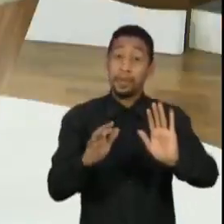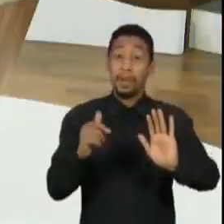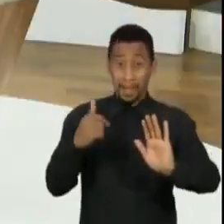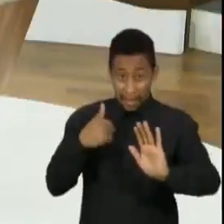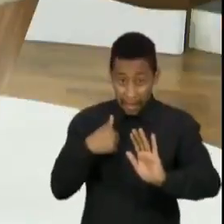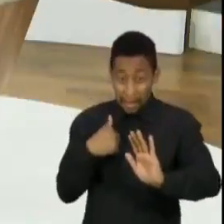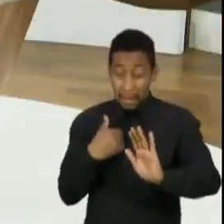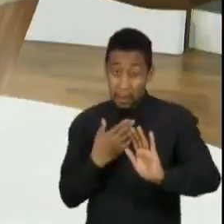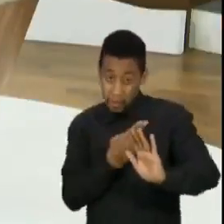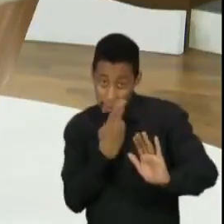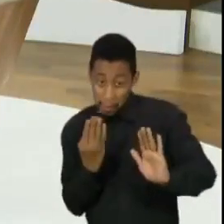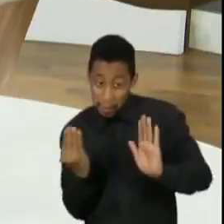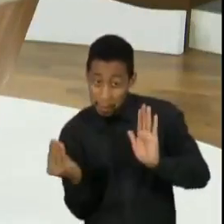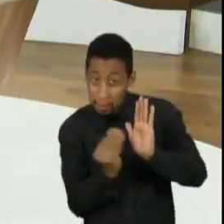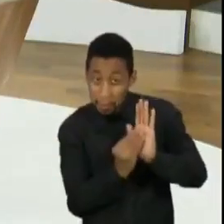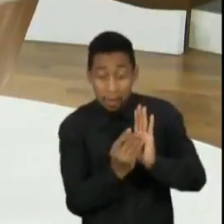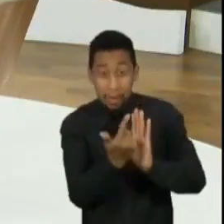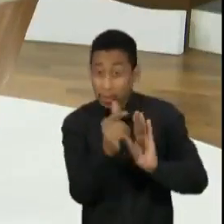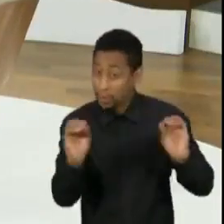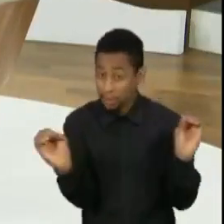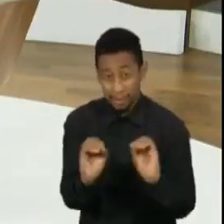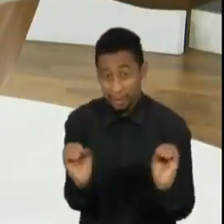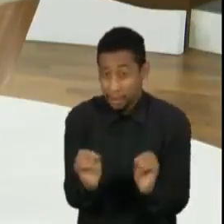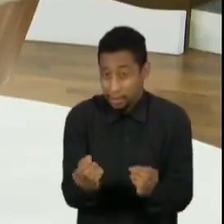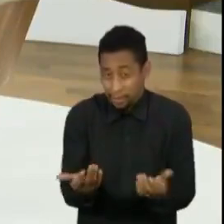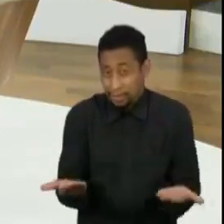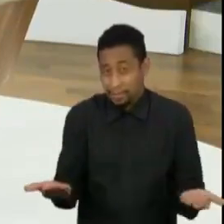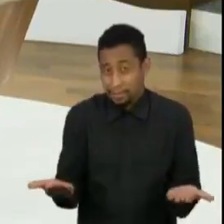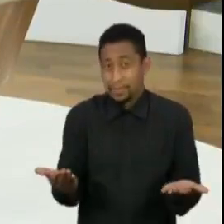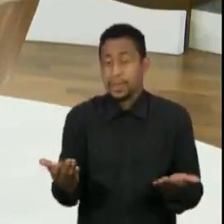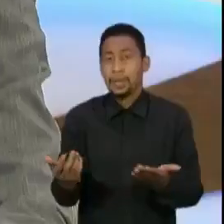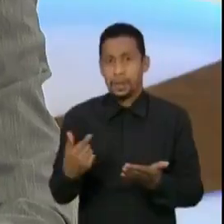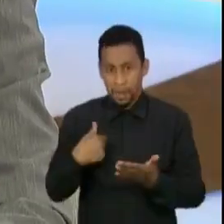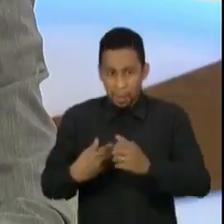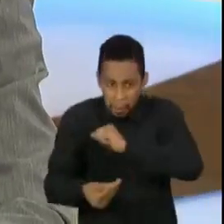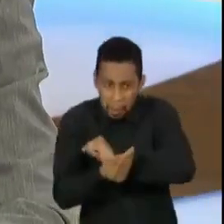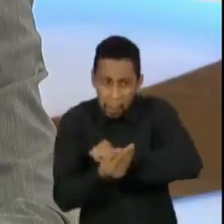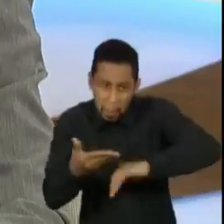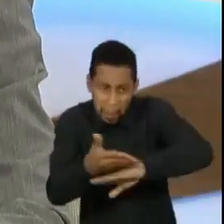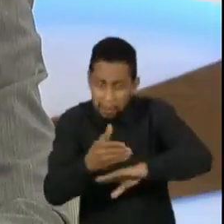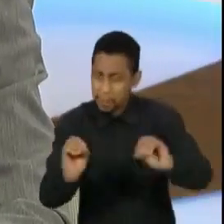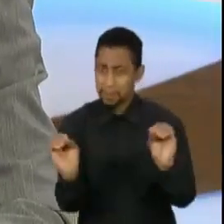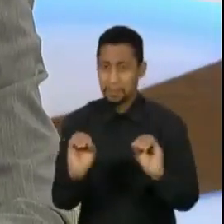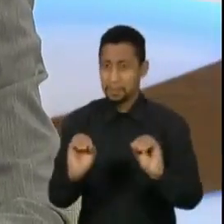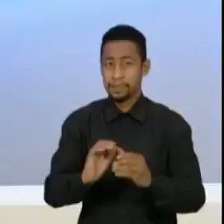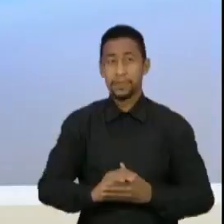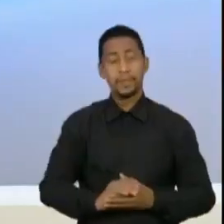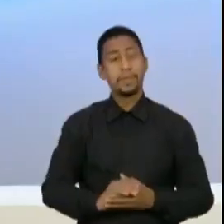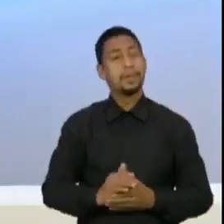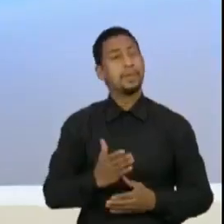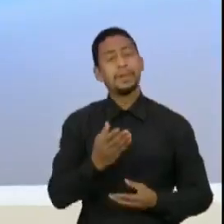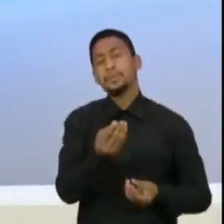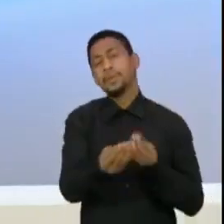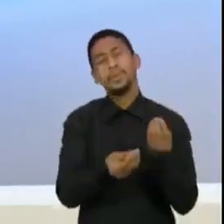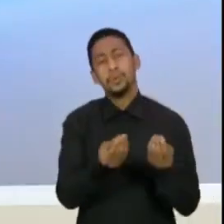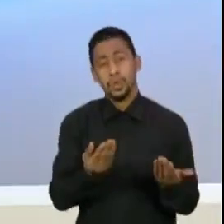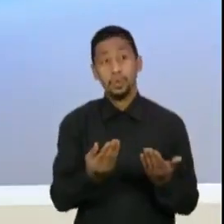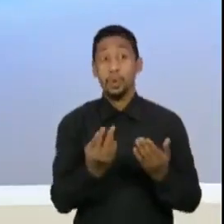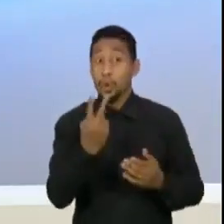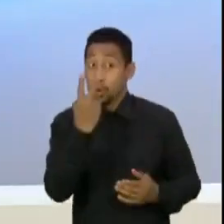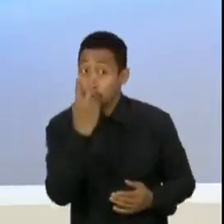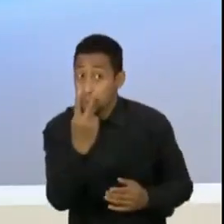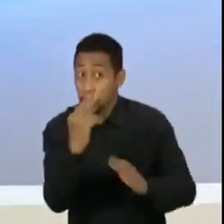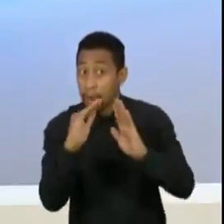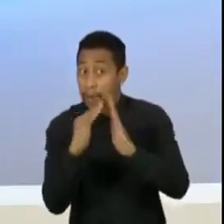envolvimento o meu depois da investigação existe nada é que tenha comprometido ele mandou minha participação foi como é que você veio a tem duas